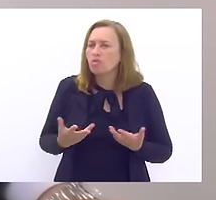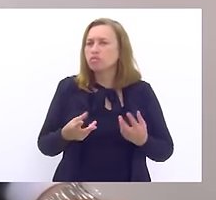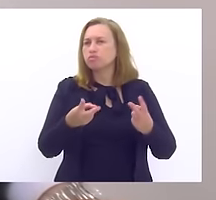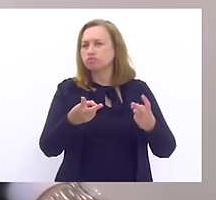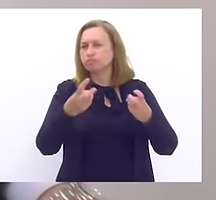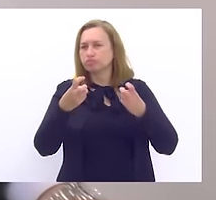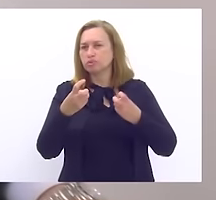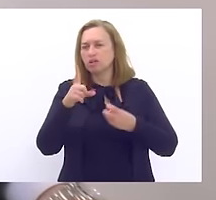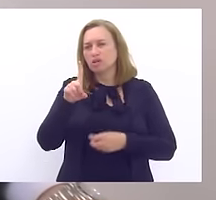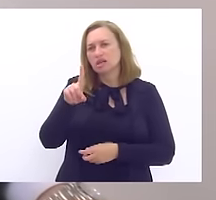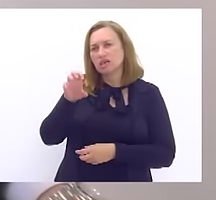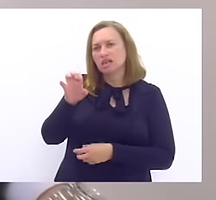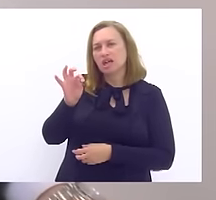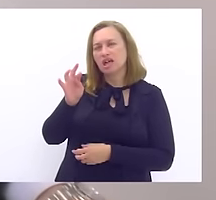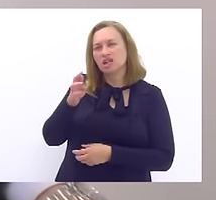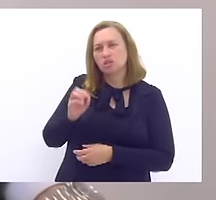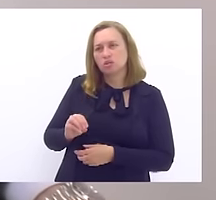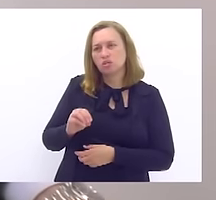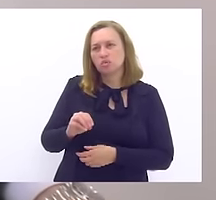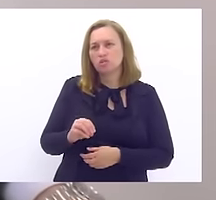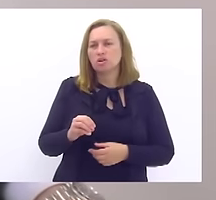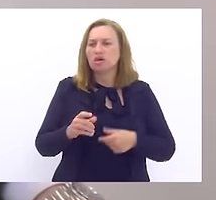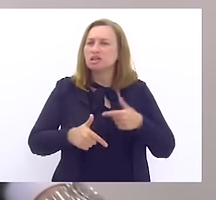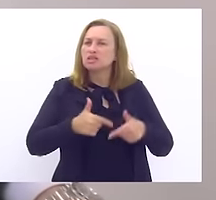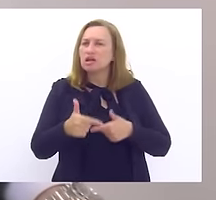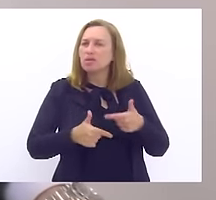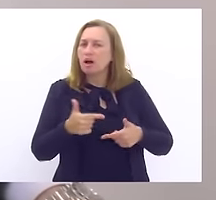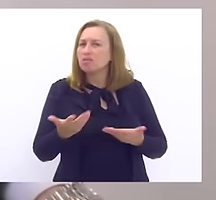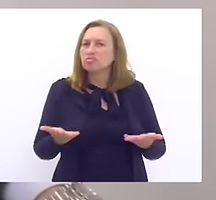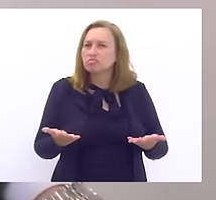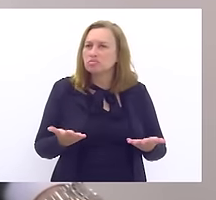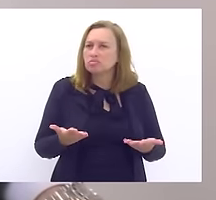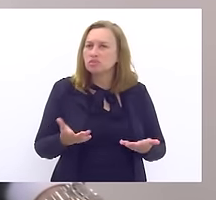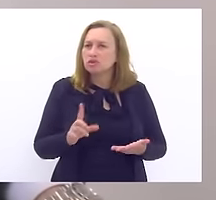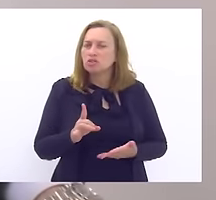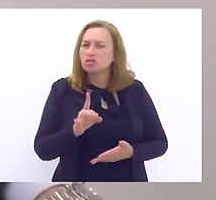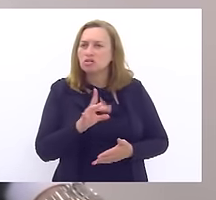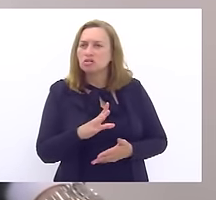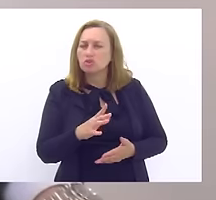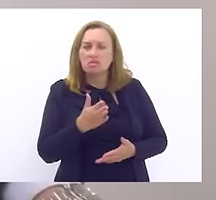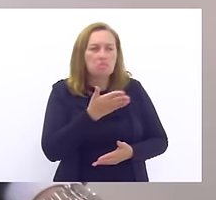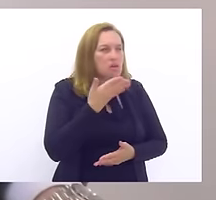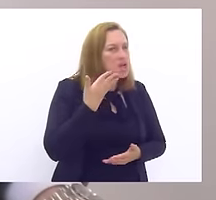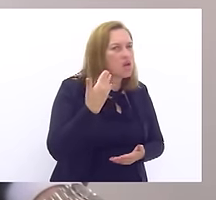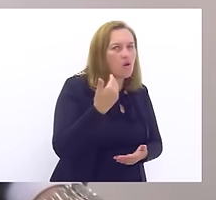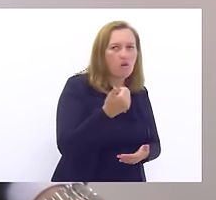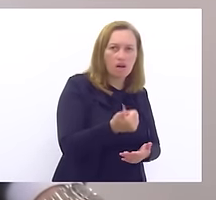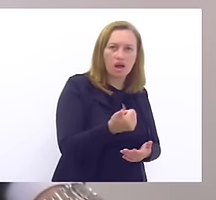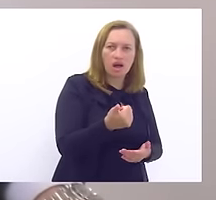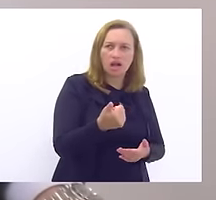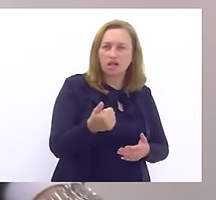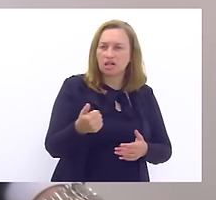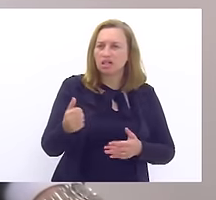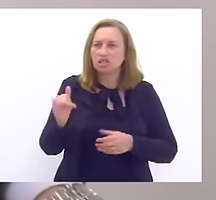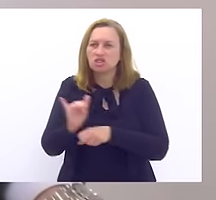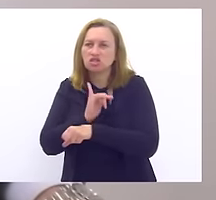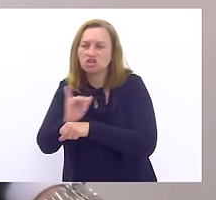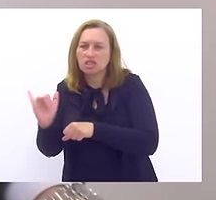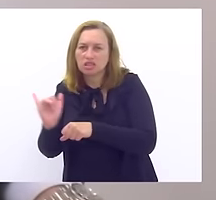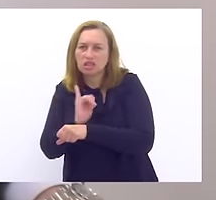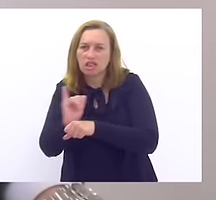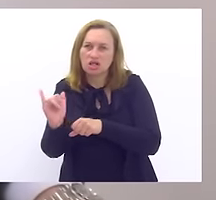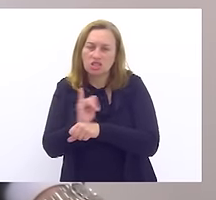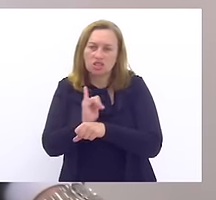Detro em relação por exemplo a essa conduta nas operações porque não se trata tão somente de melhorar de tomar medidas para melhorar